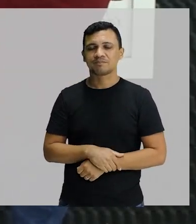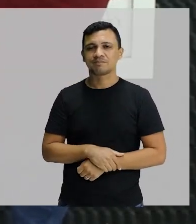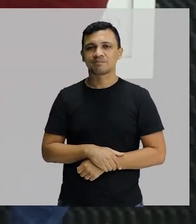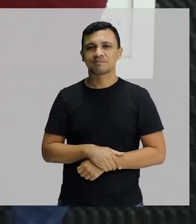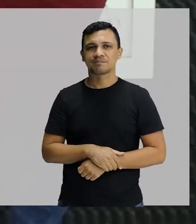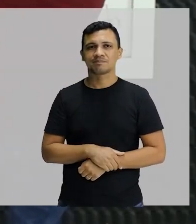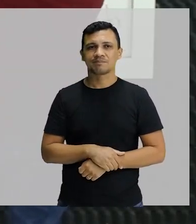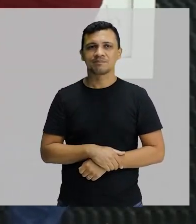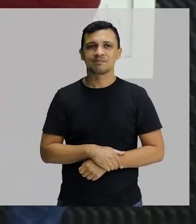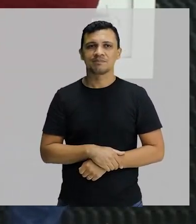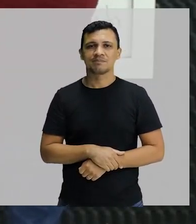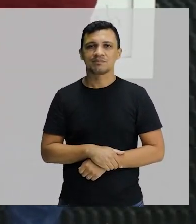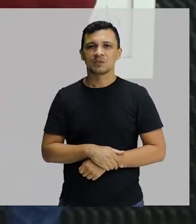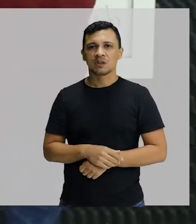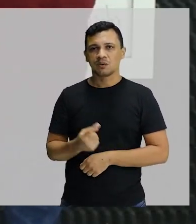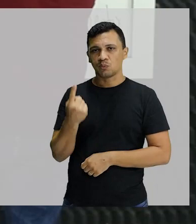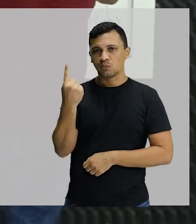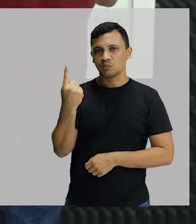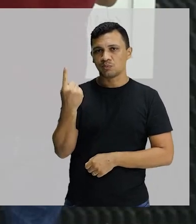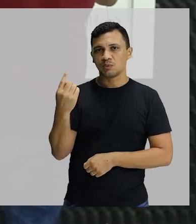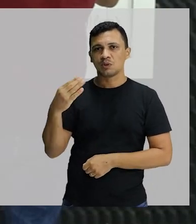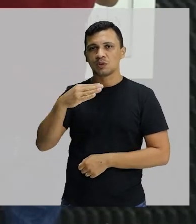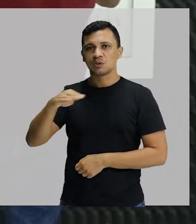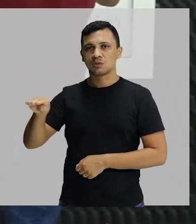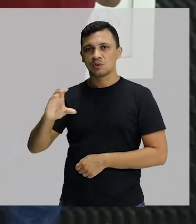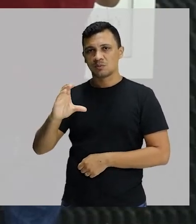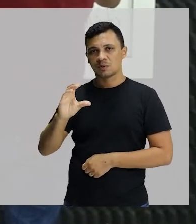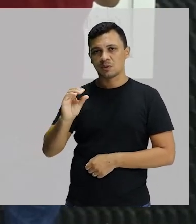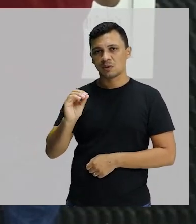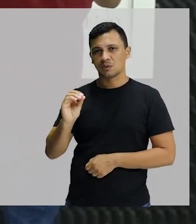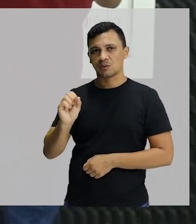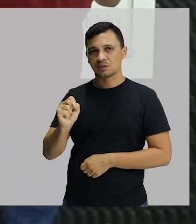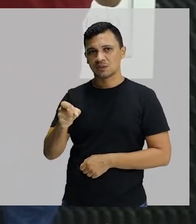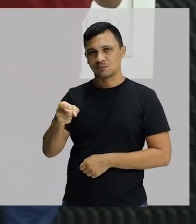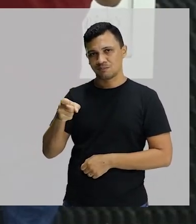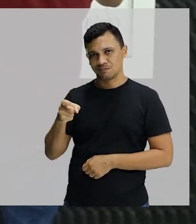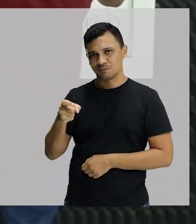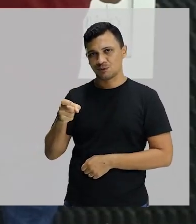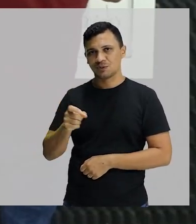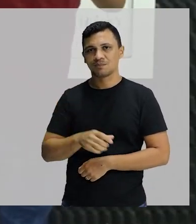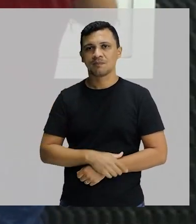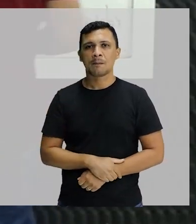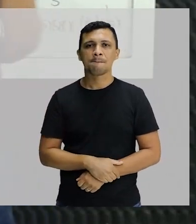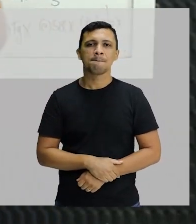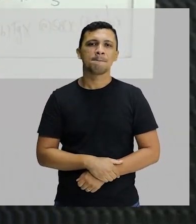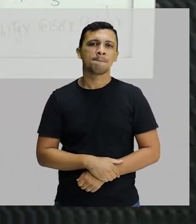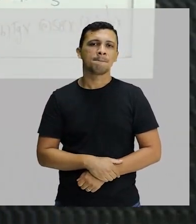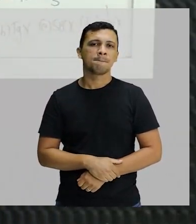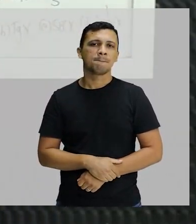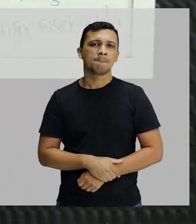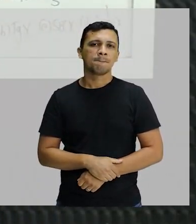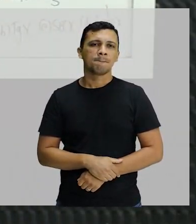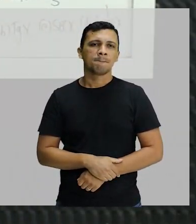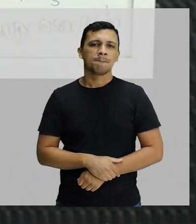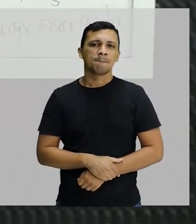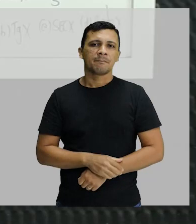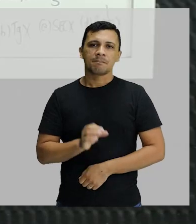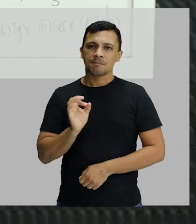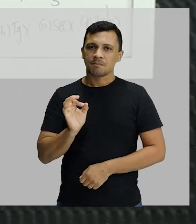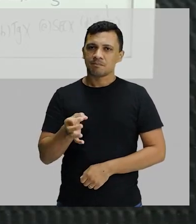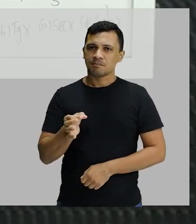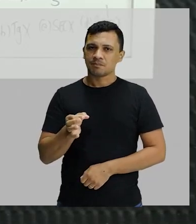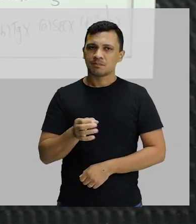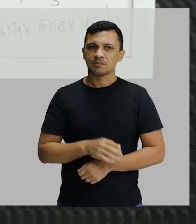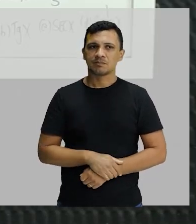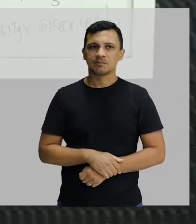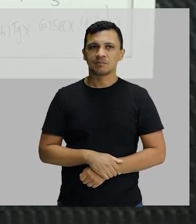Secante. 1 sobre cosseno de x. Certo?